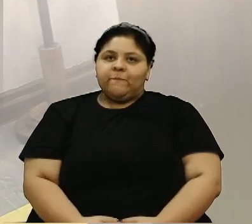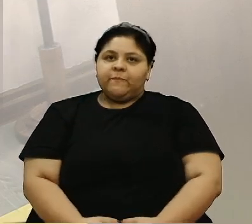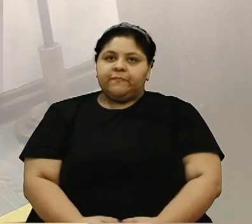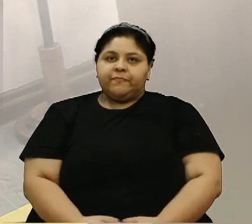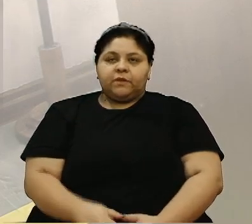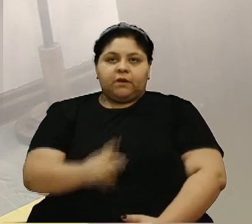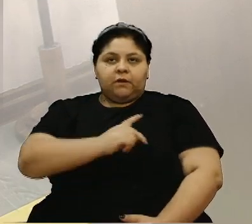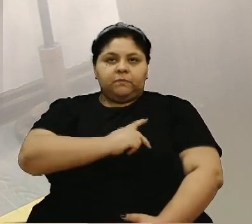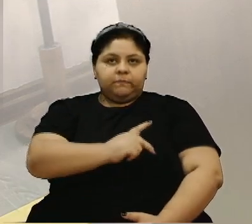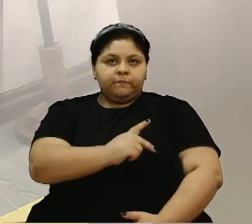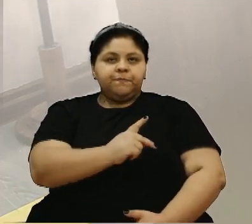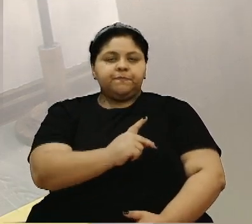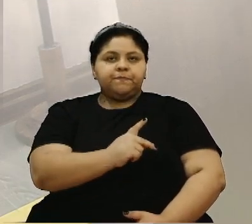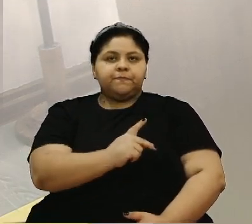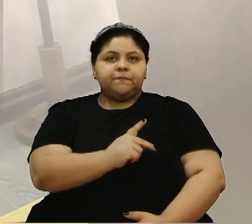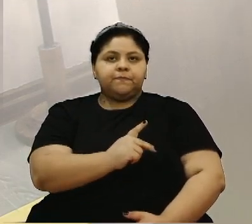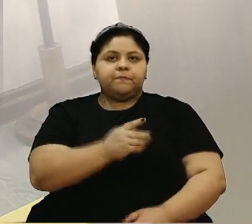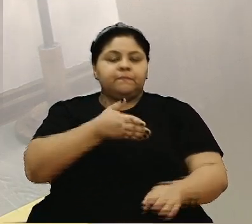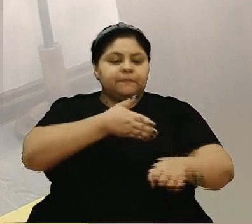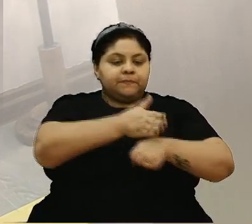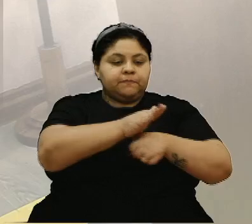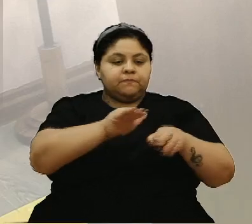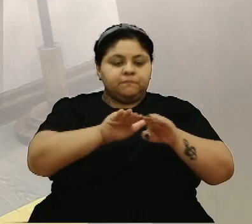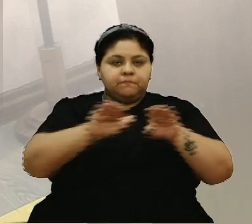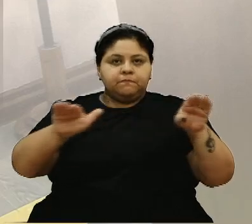Senhora presidente, membros da mesa,